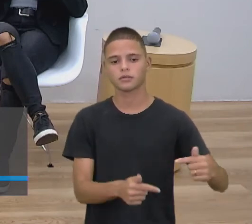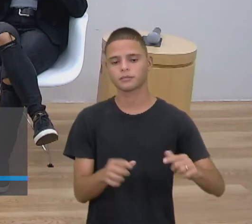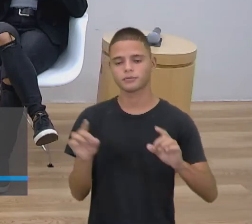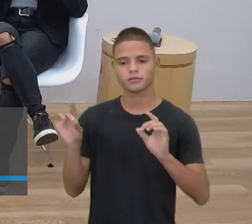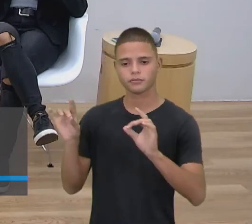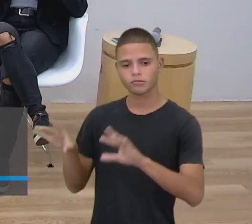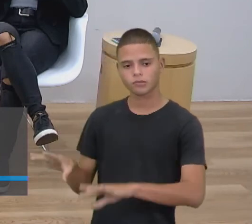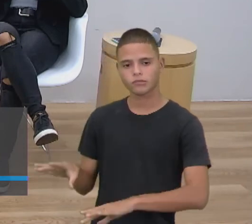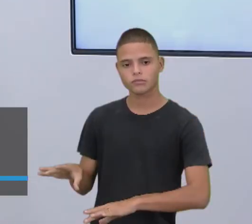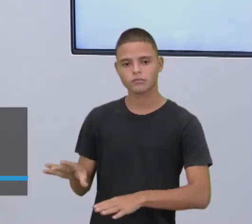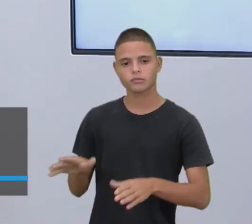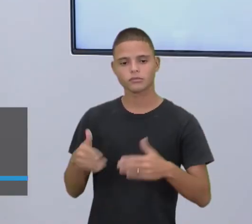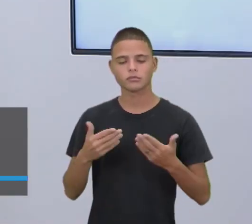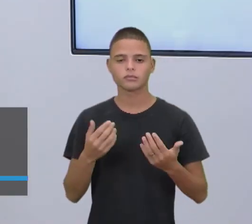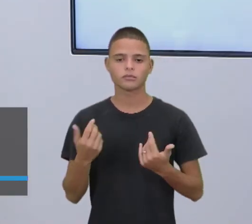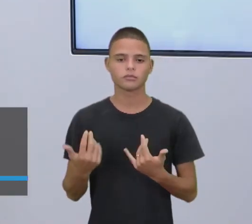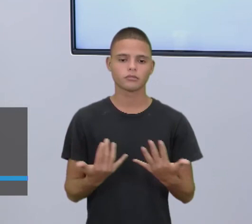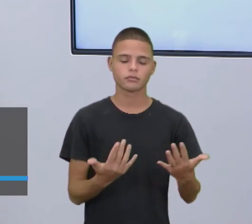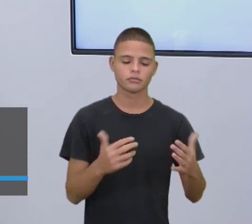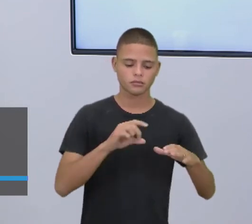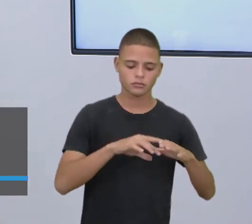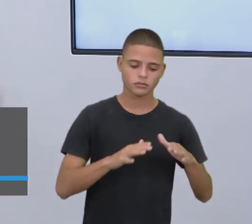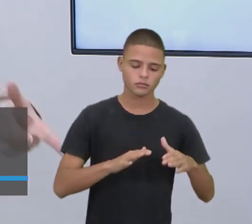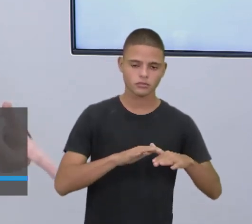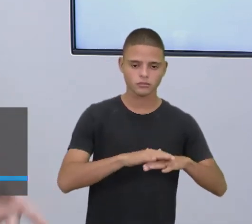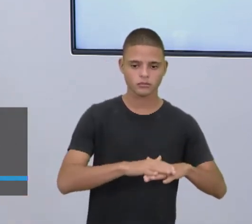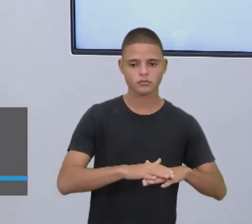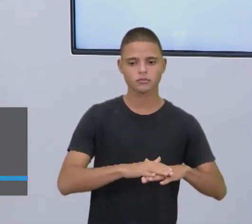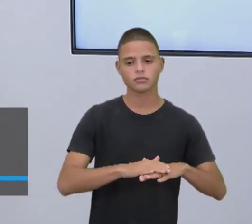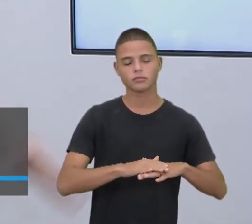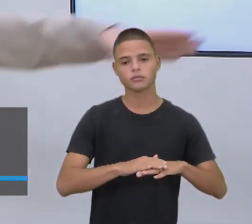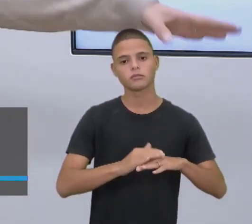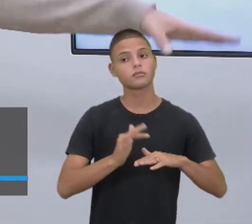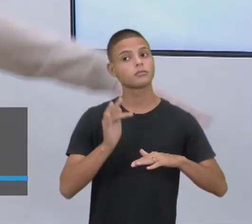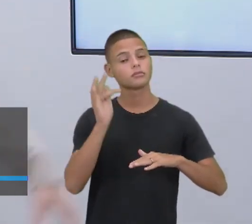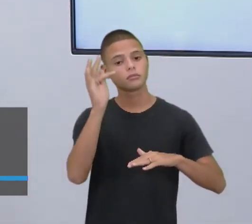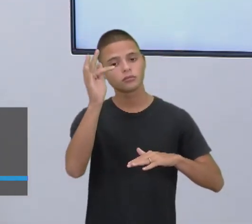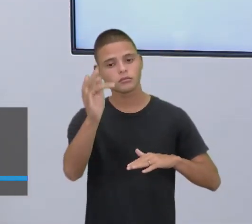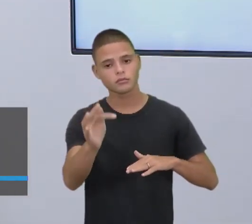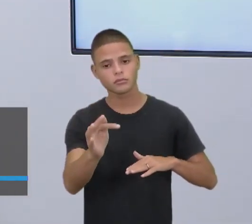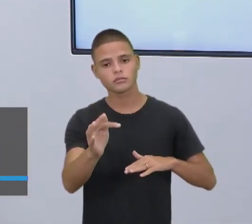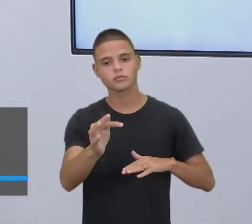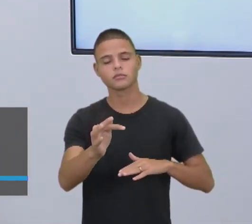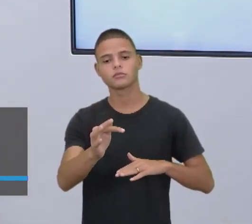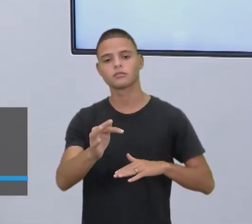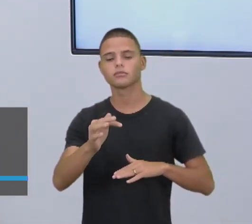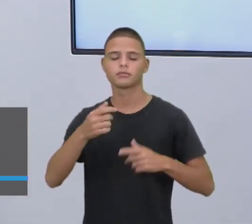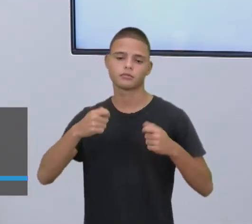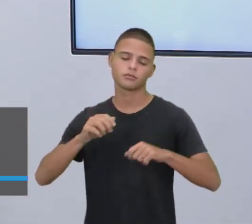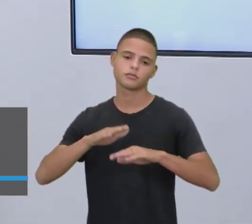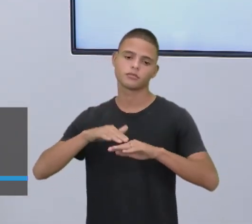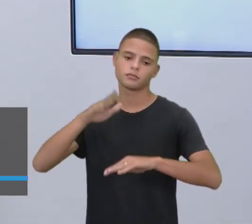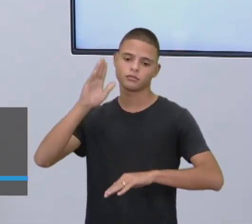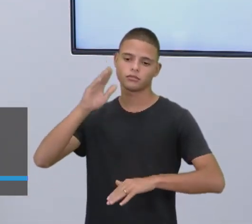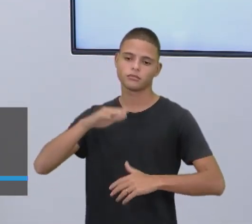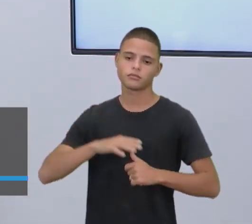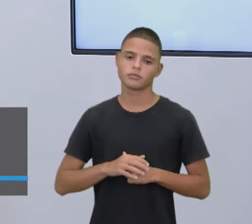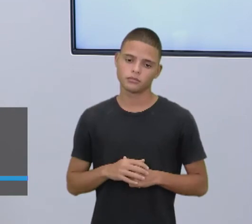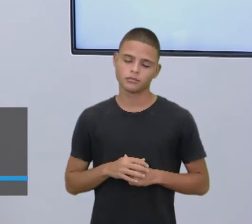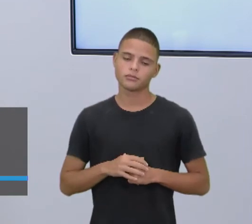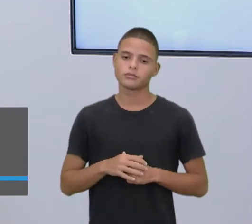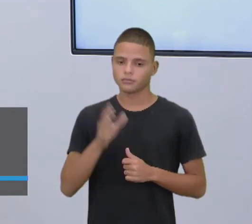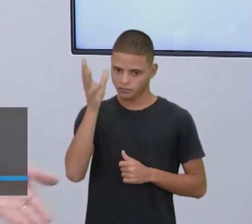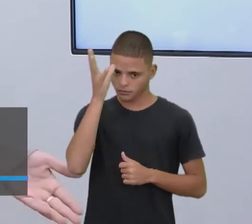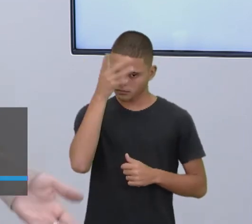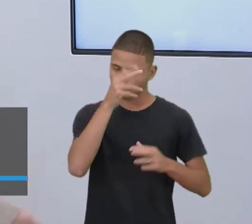resíduo, onde isso está plantado, né, gerar lá na ponta, né, onde mais precisa, e resolvendo aí